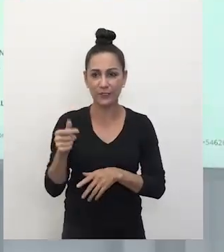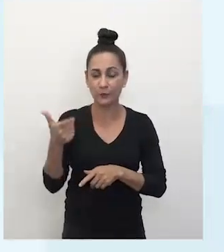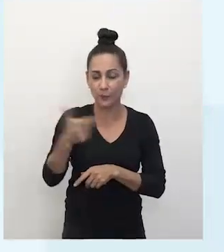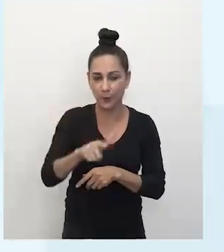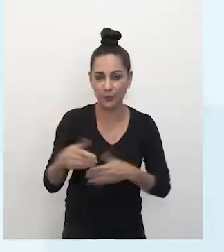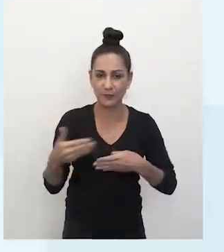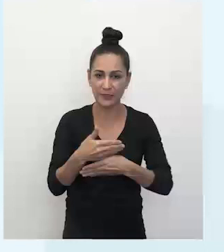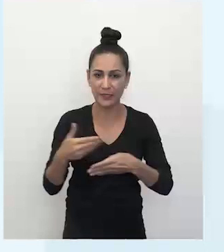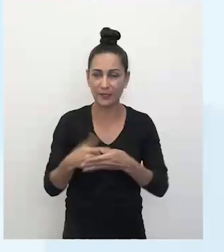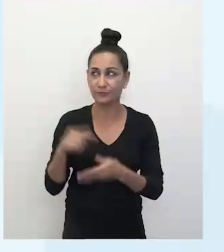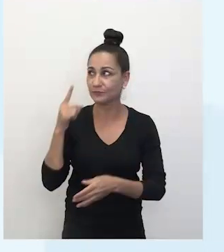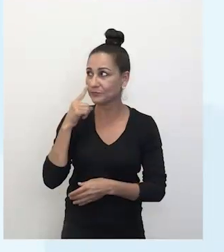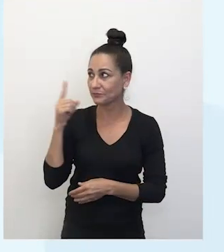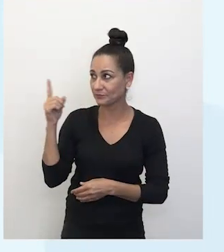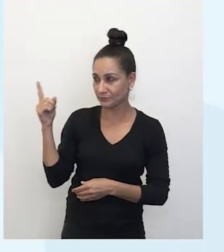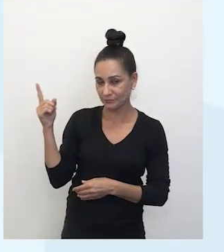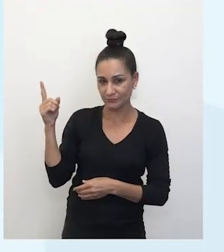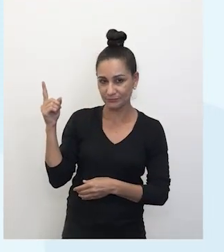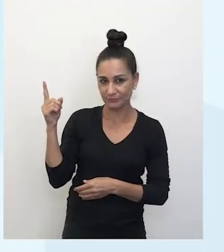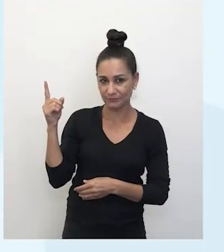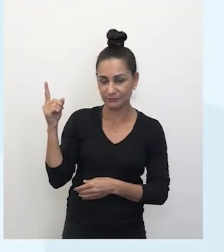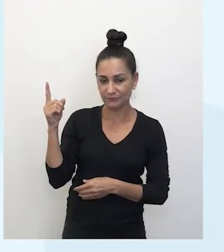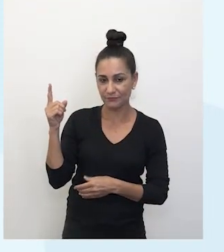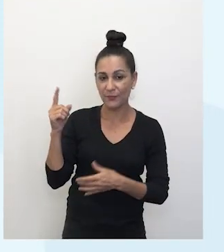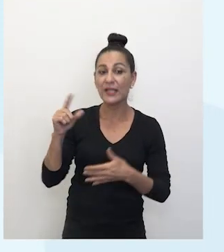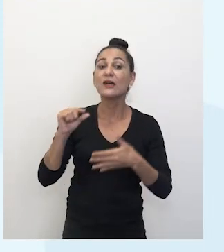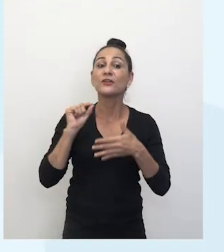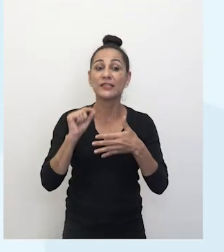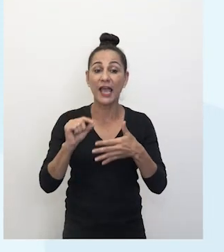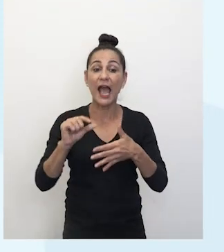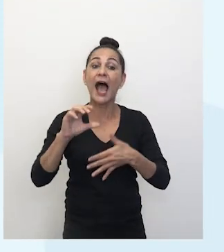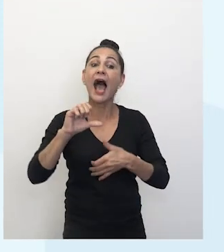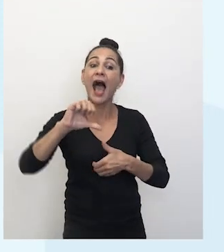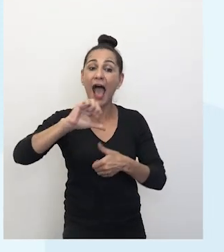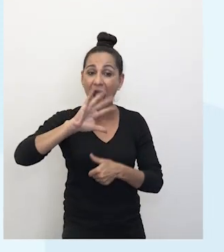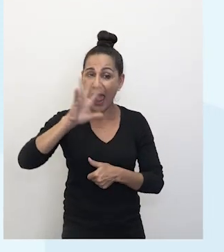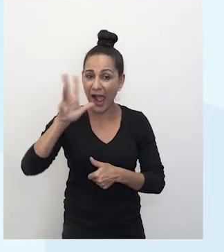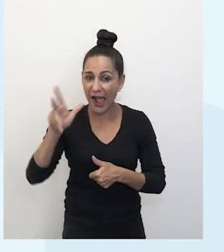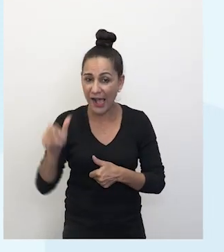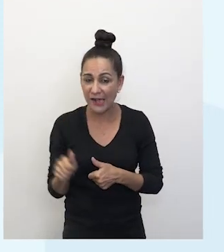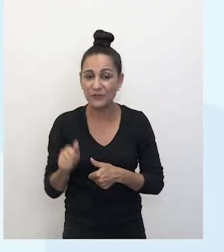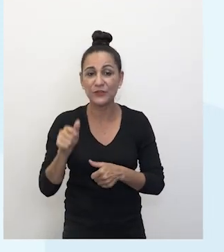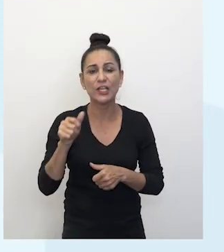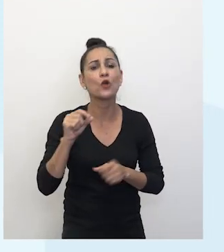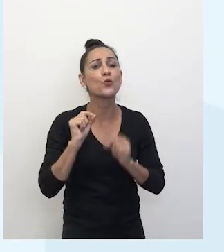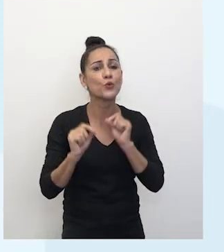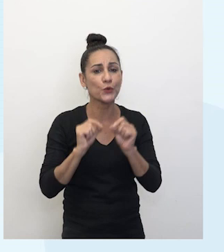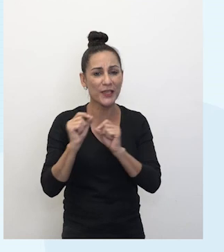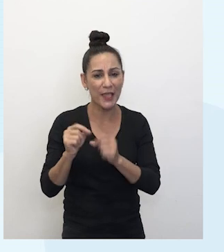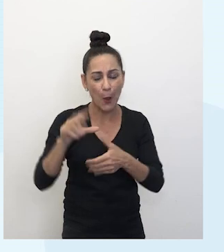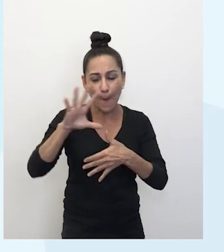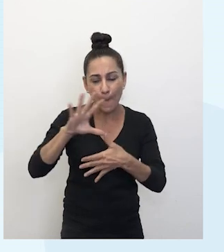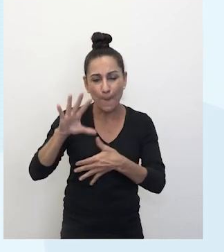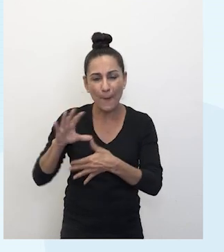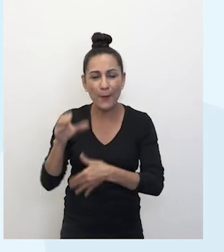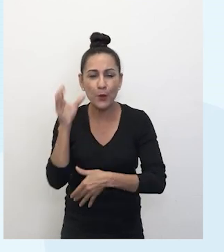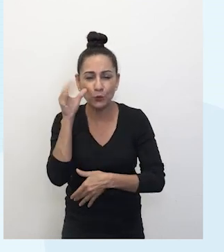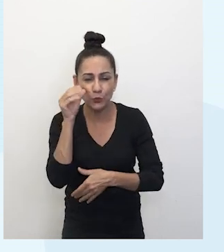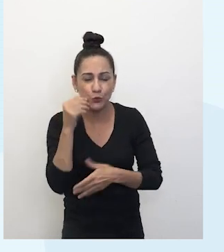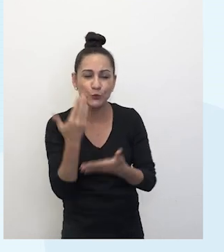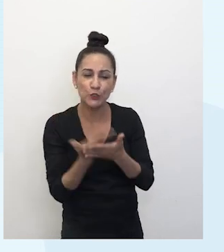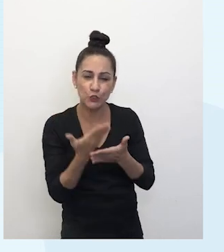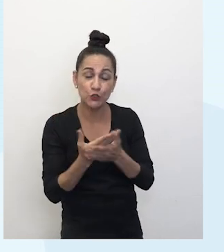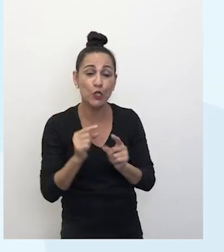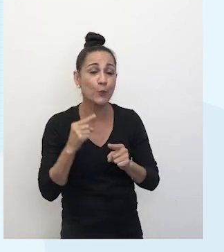vamos lá aí a sub regiões da África né outro mapa interessante aí para a gente estudar o continente Africano por quê